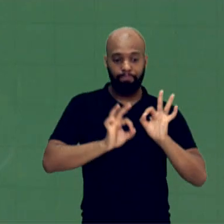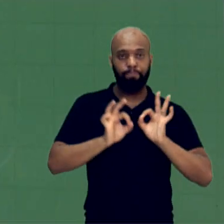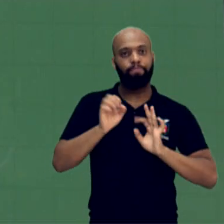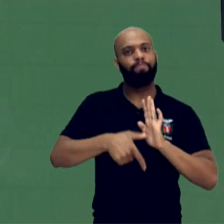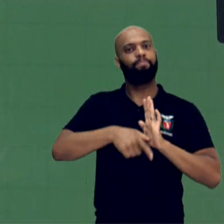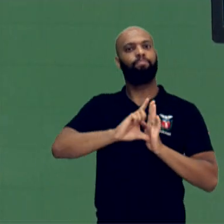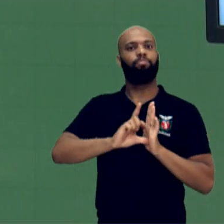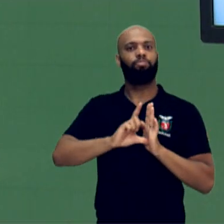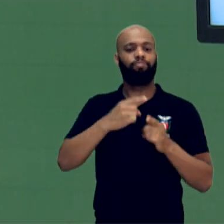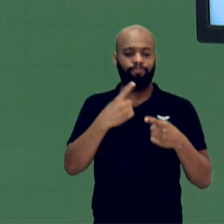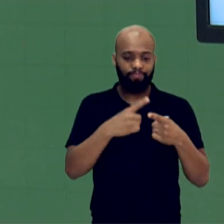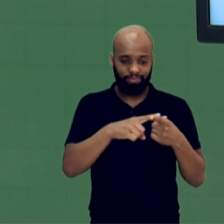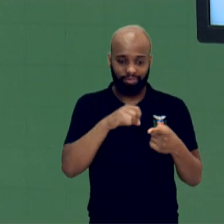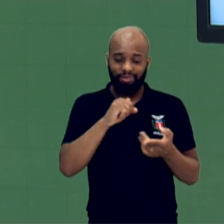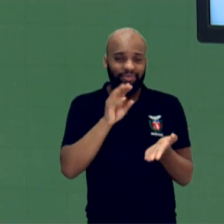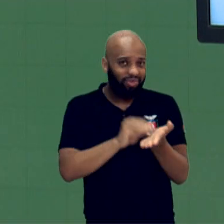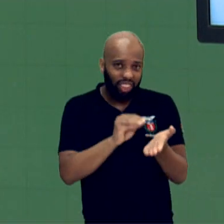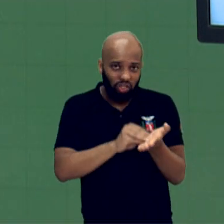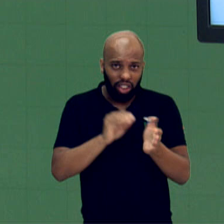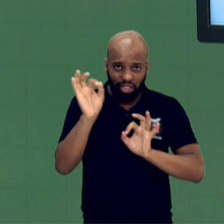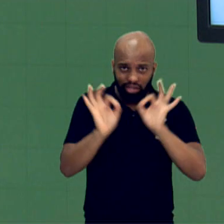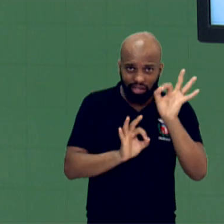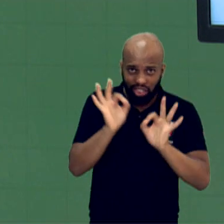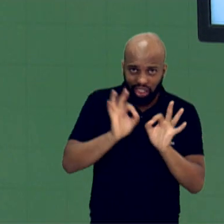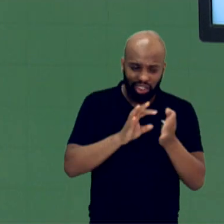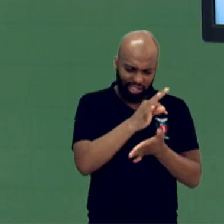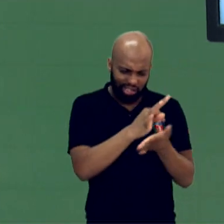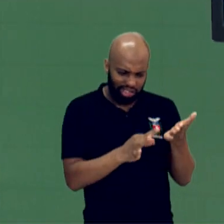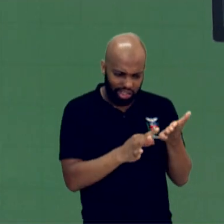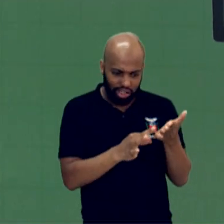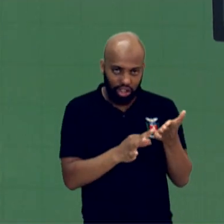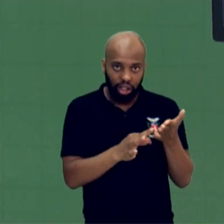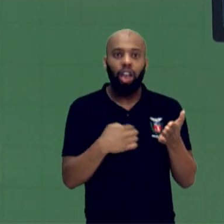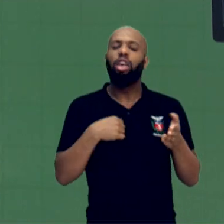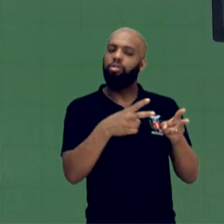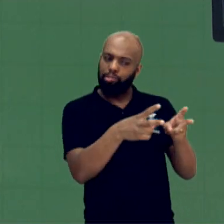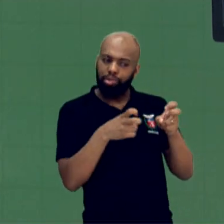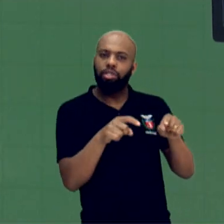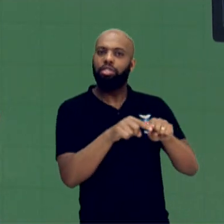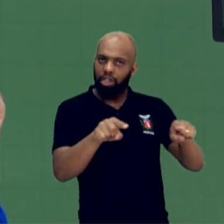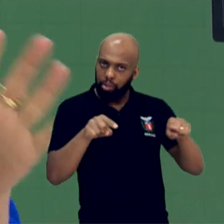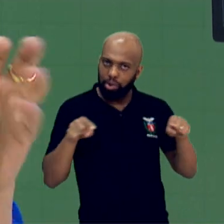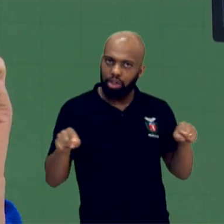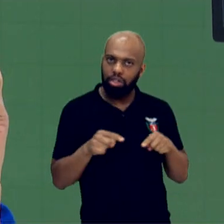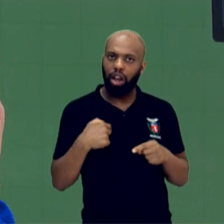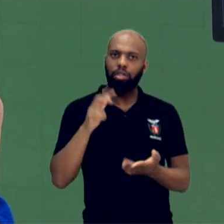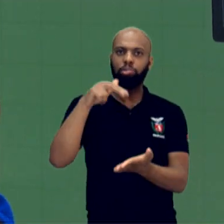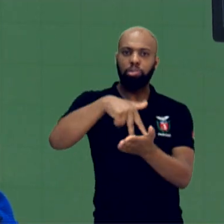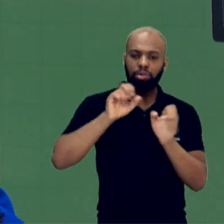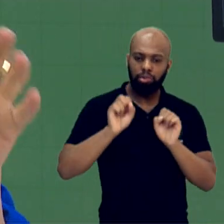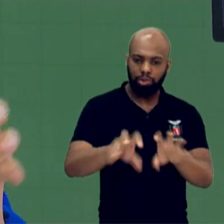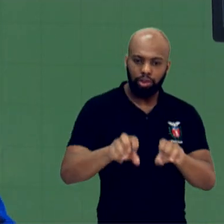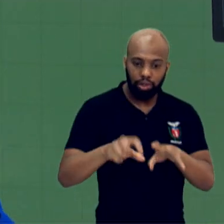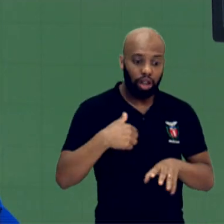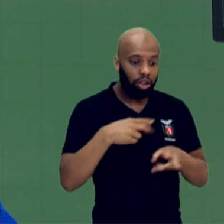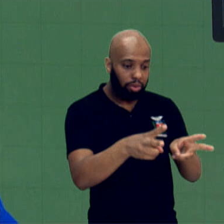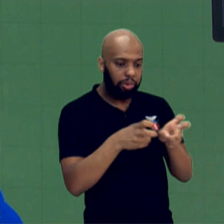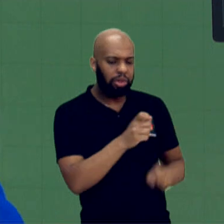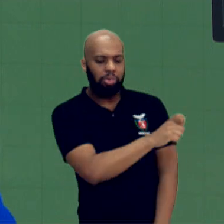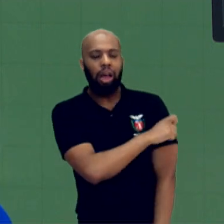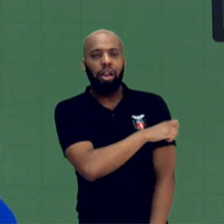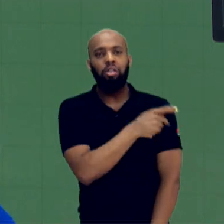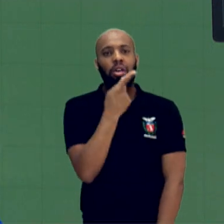não planejamos o texto, muitas vezes, e eu percebo isso em sala de aula também, que muitas vezes, eu não